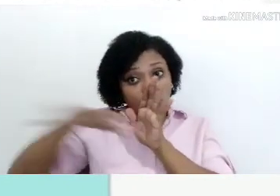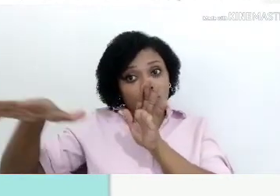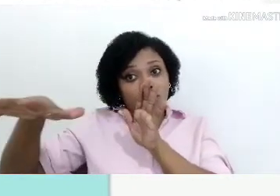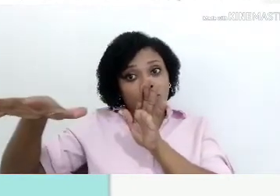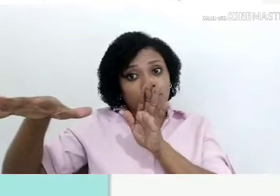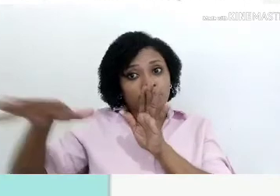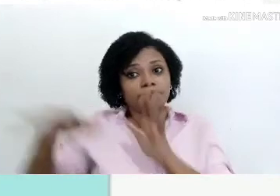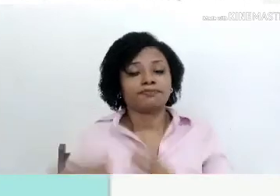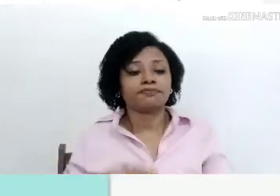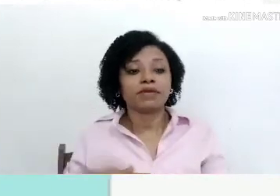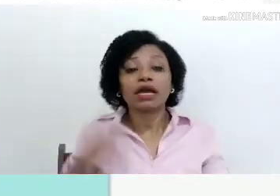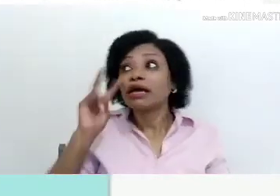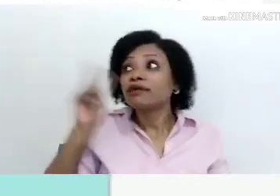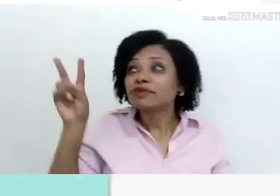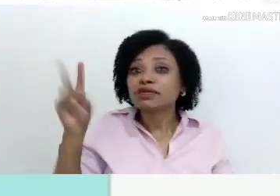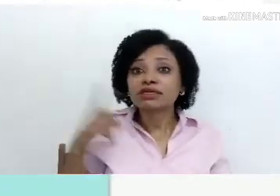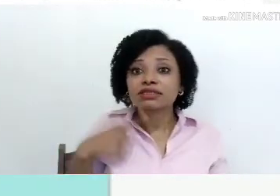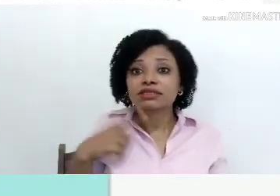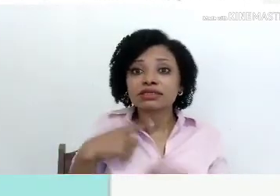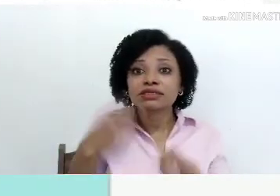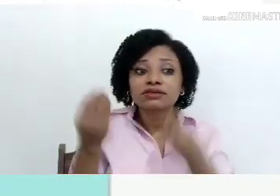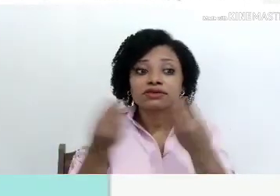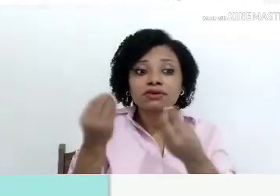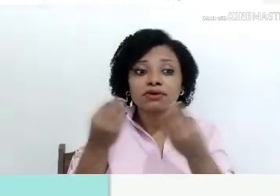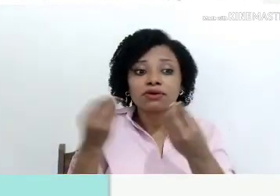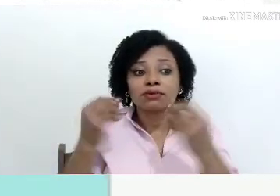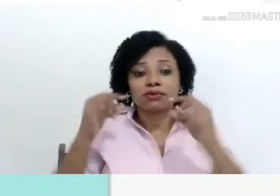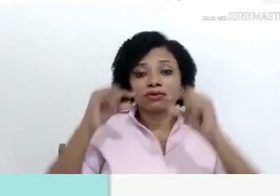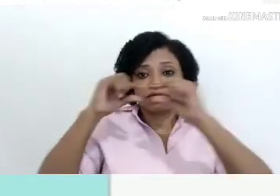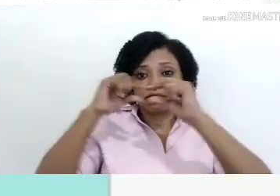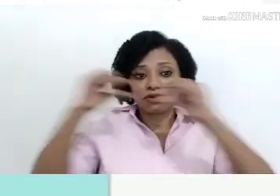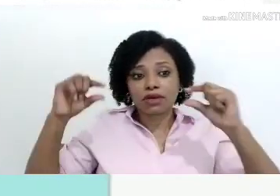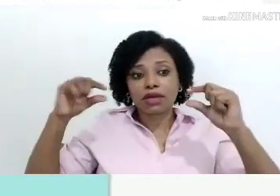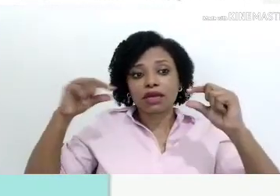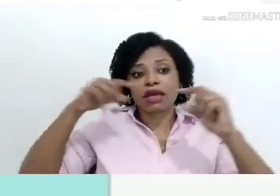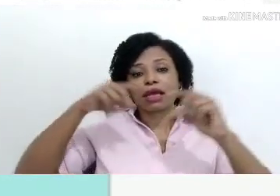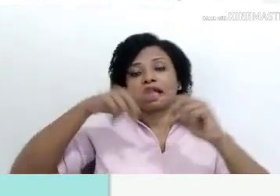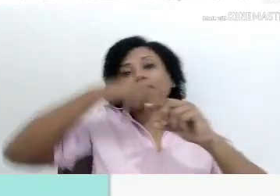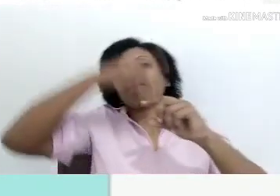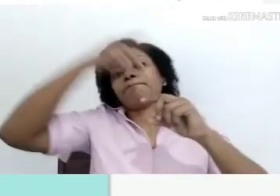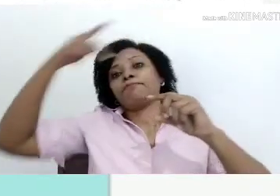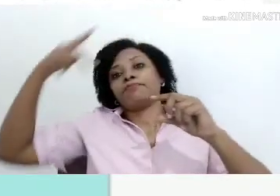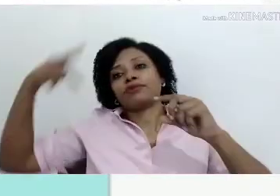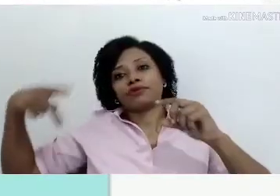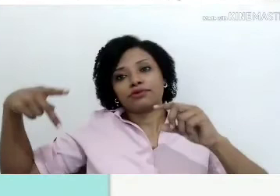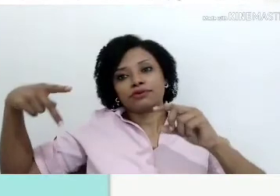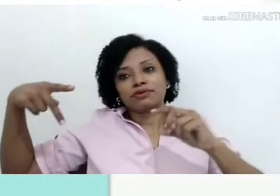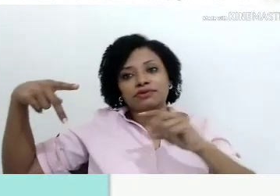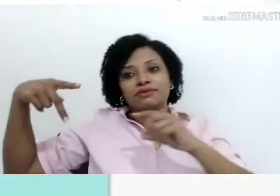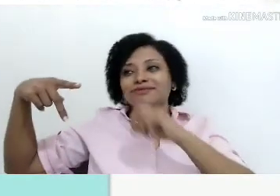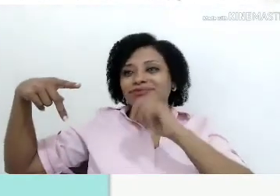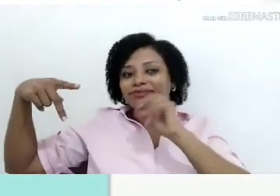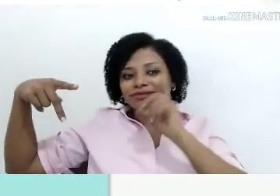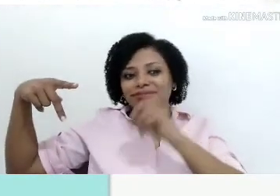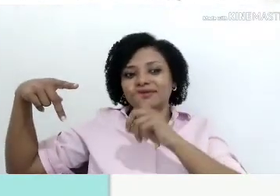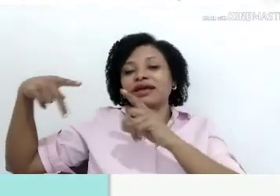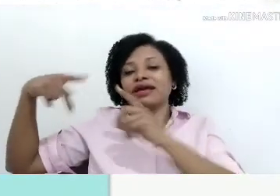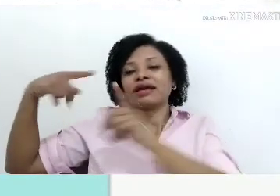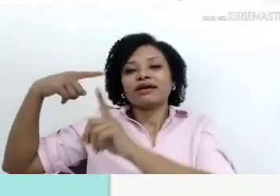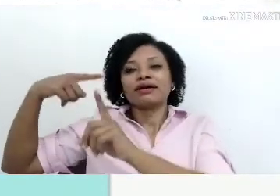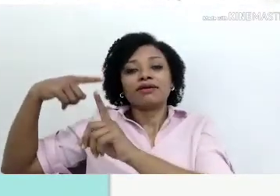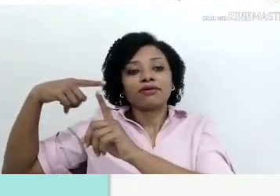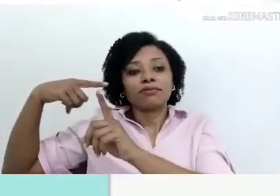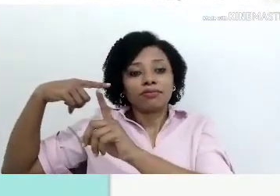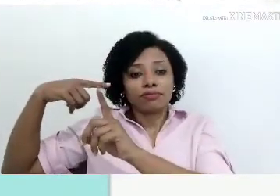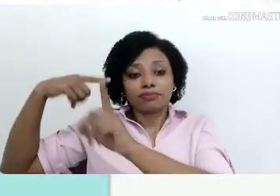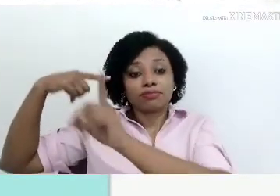agora ele não está mais do lado dos reagentes, ele está do lado do produto, quer dizer que ele está sendo produzido. E, ó, positivo novamente aqui.